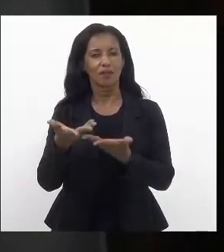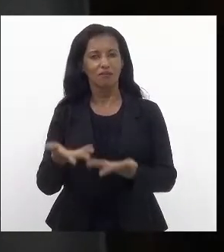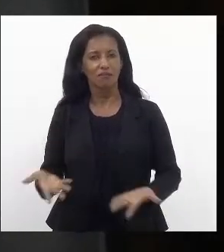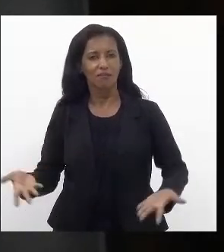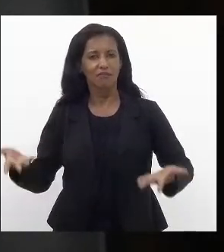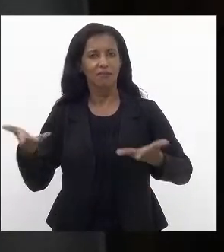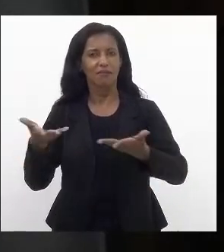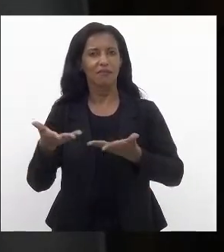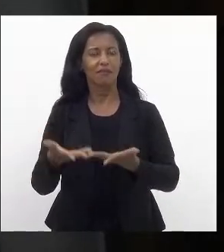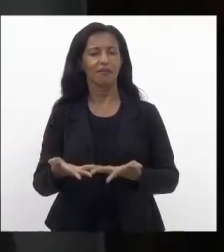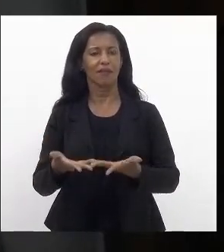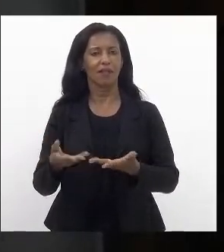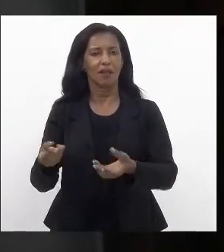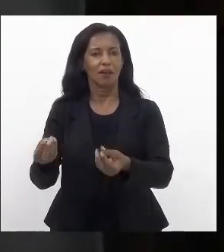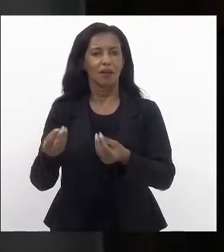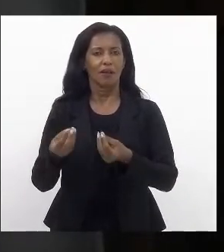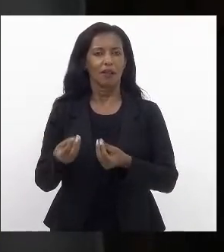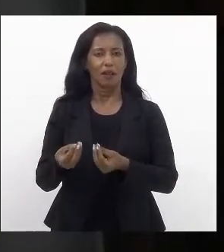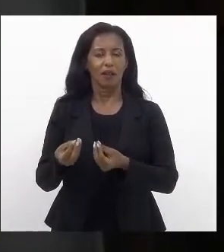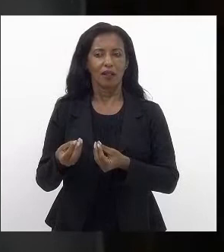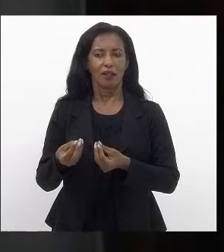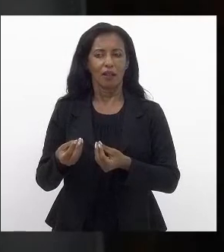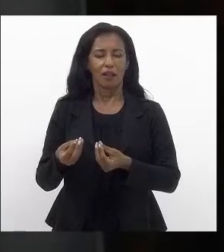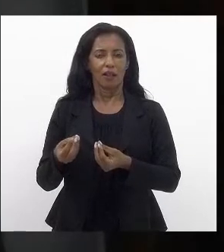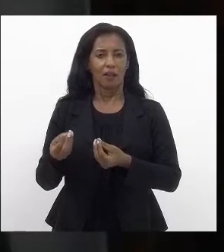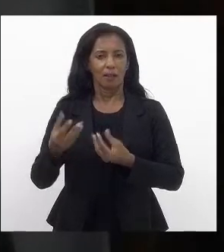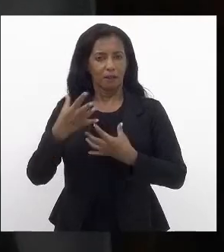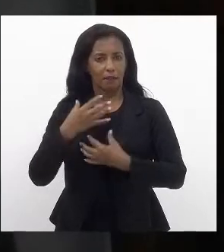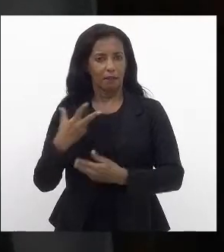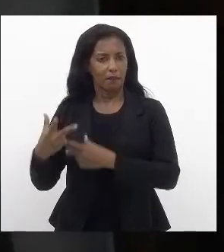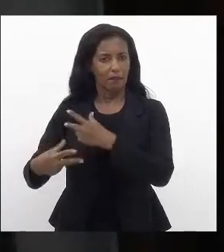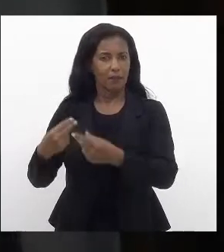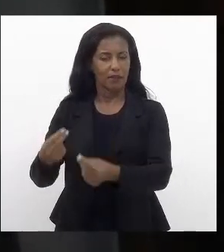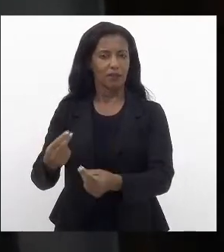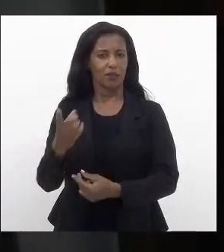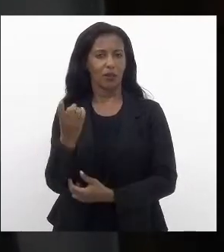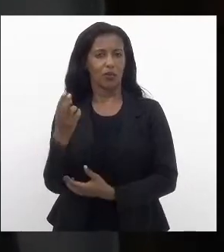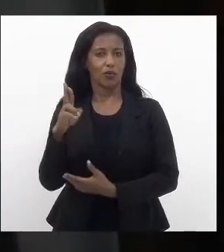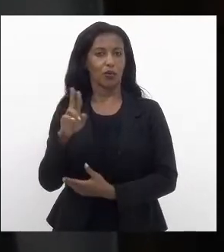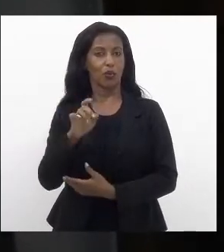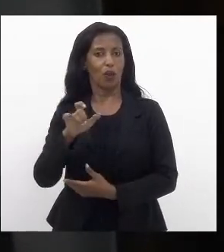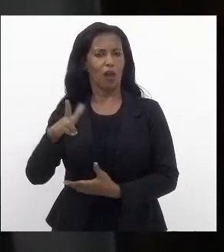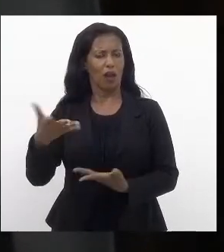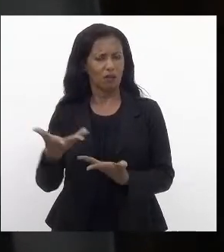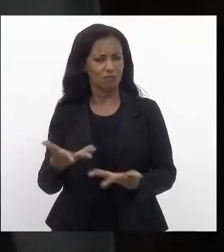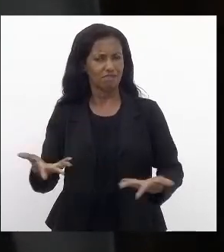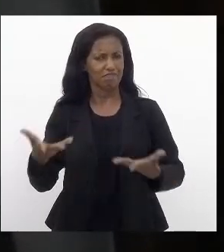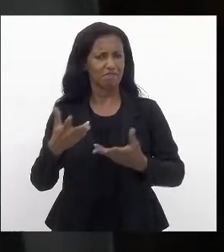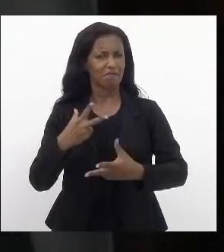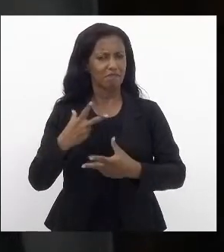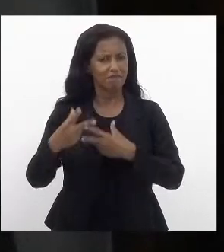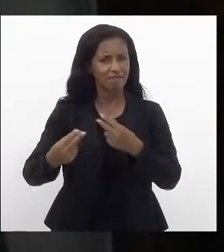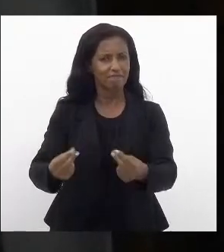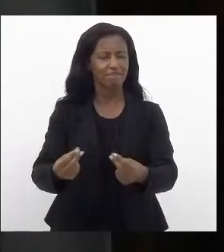homenagem para nosso amado cônsul-geral, Dr. Alejandro Bittar, homenagem merecido.